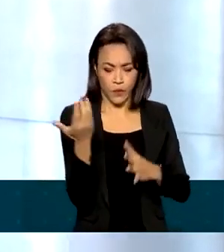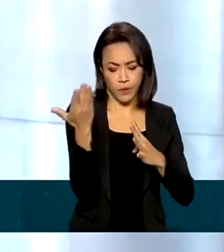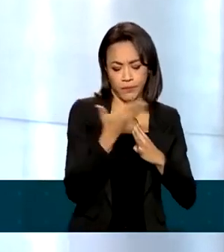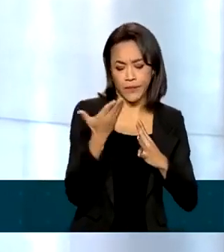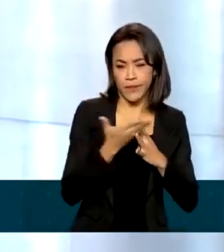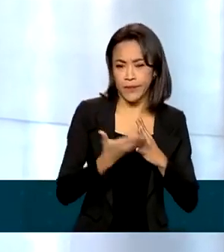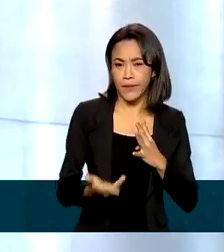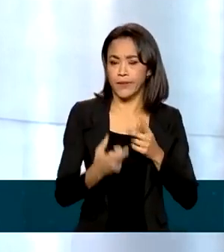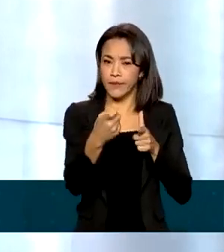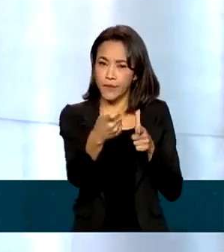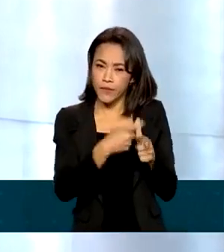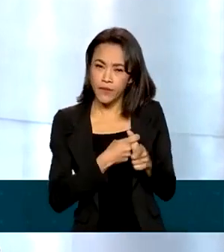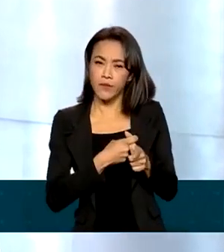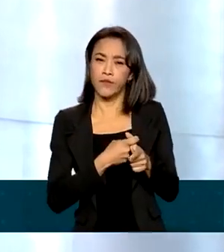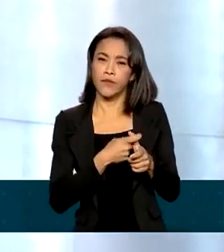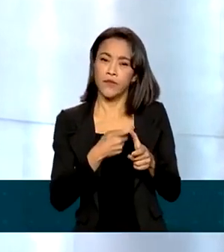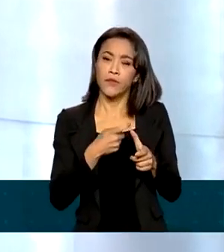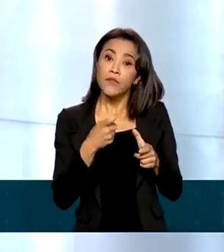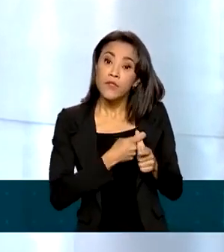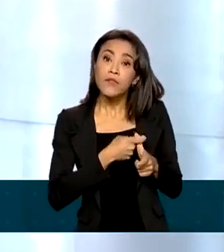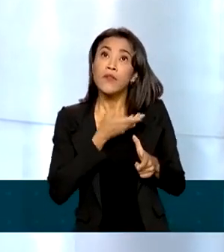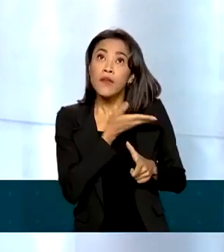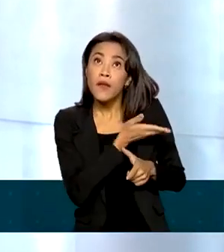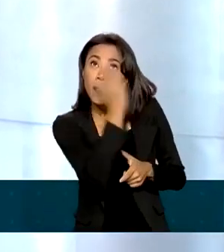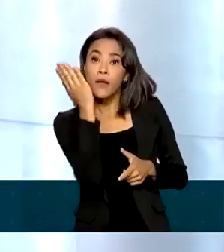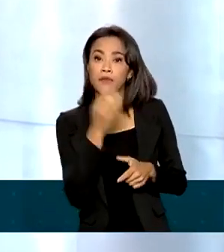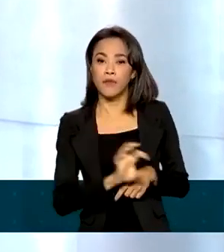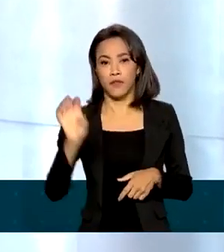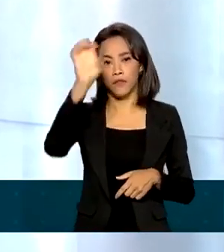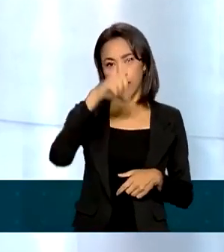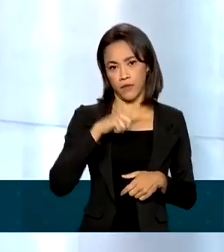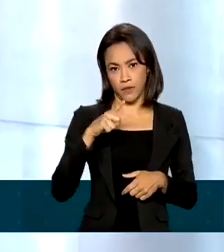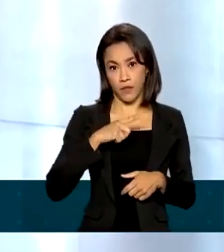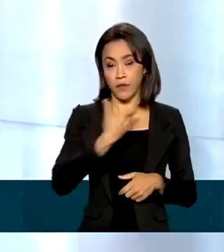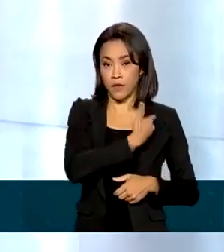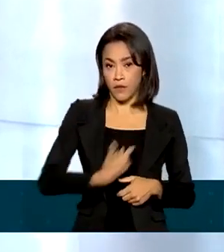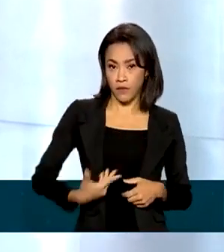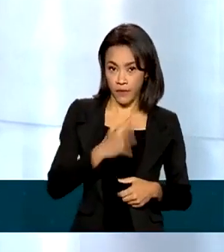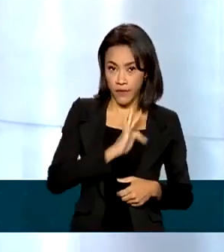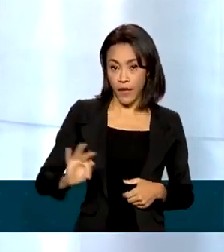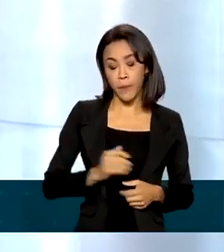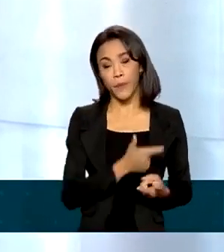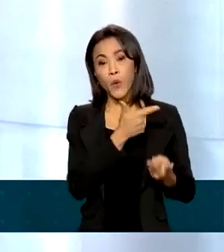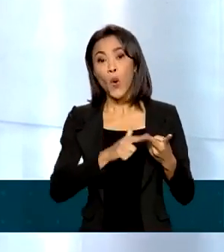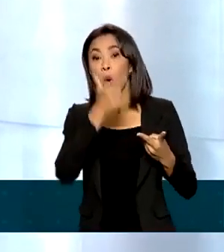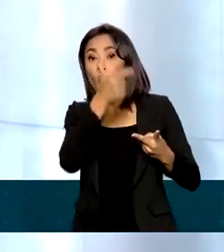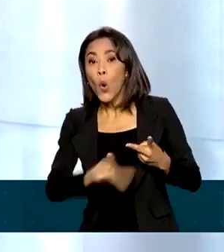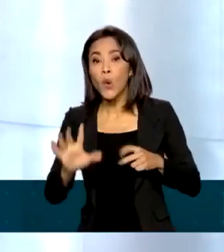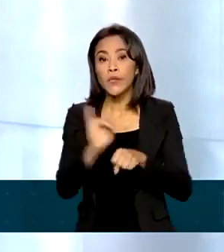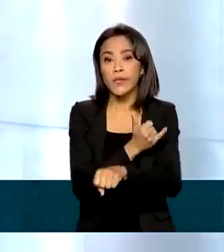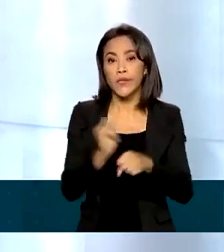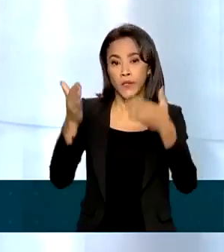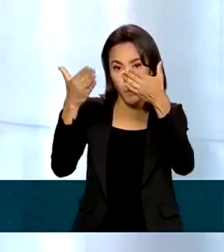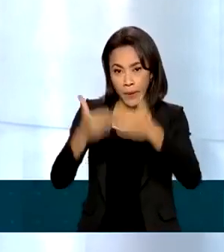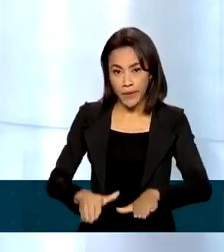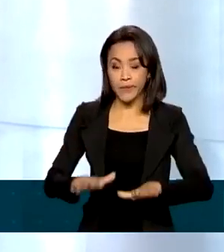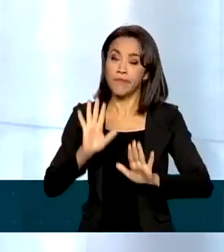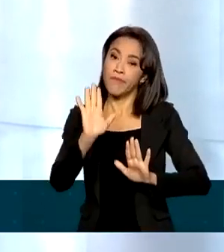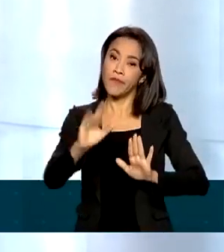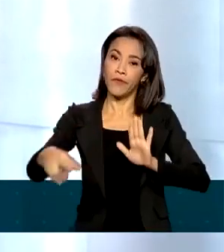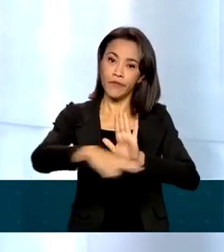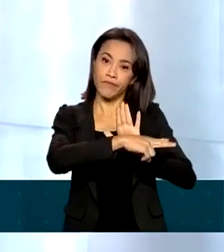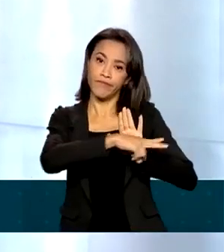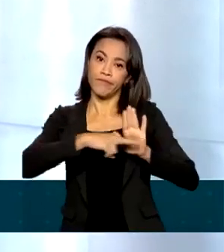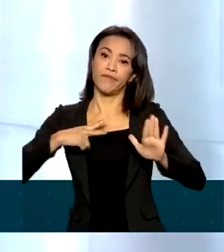das dívidas, né, que esses estados, que os estados têm com a União, né? Outras formas de compensação, no entanto, foram vetadas pelo presidente